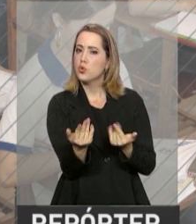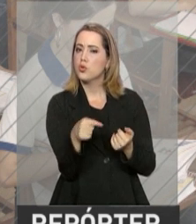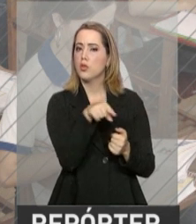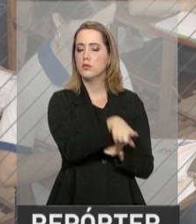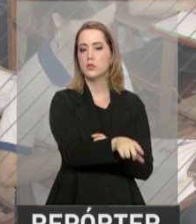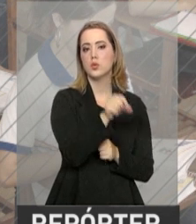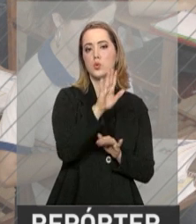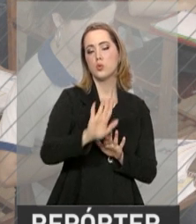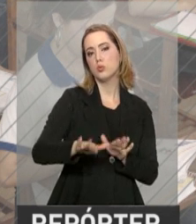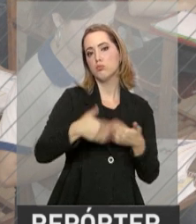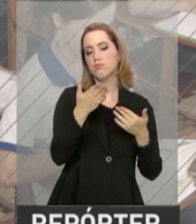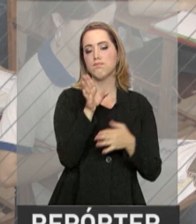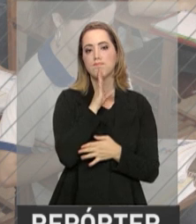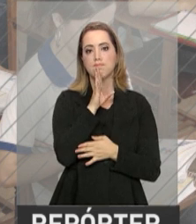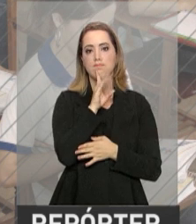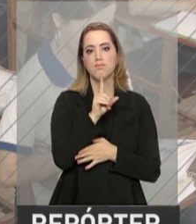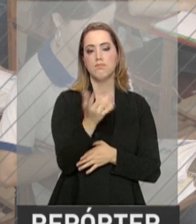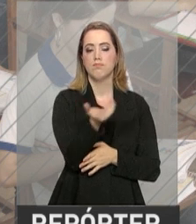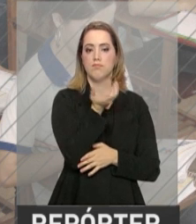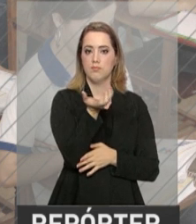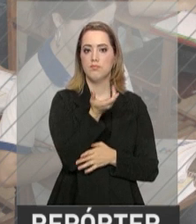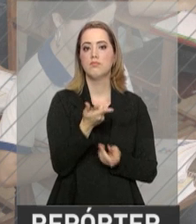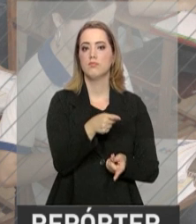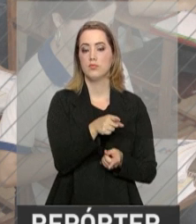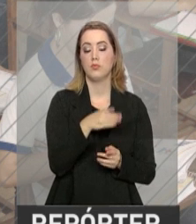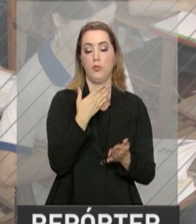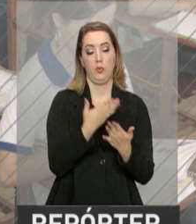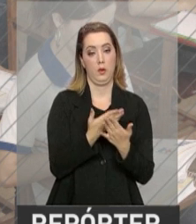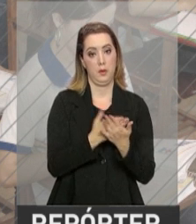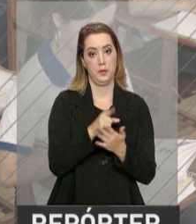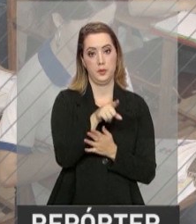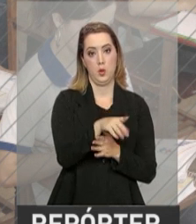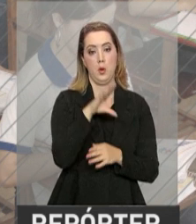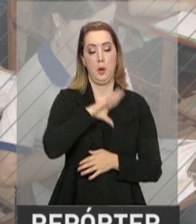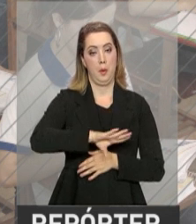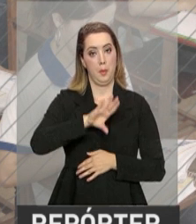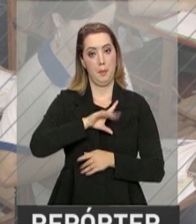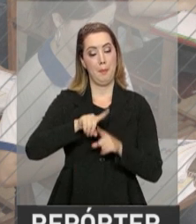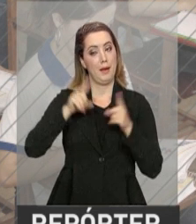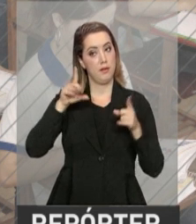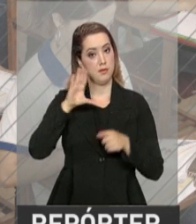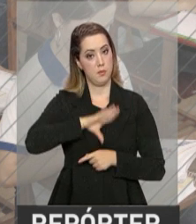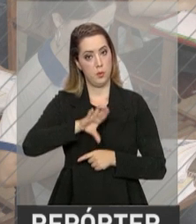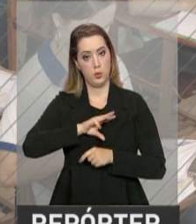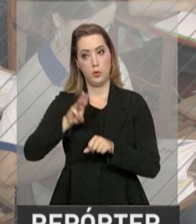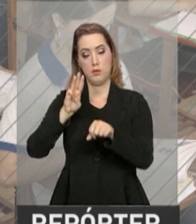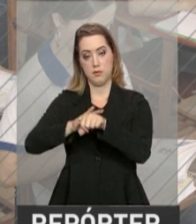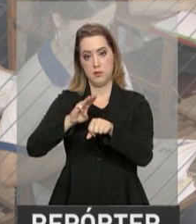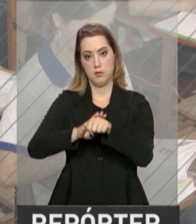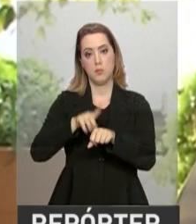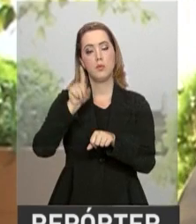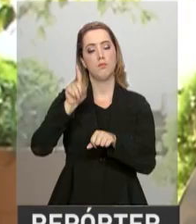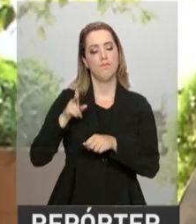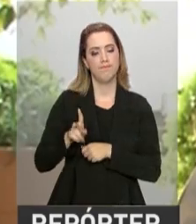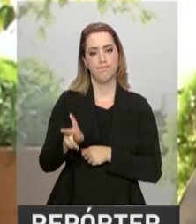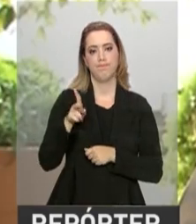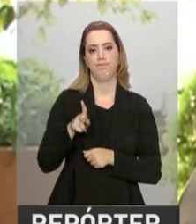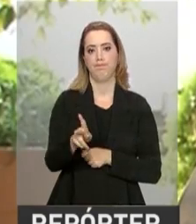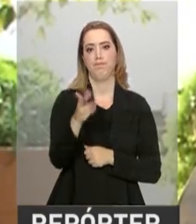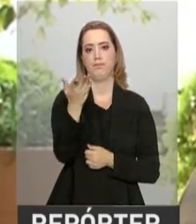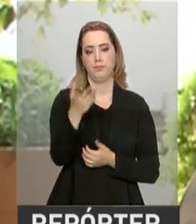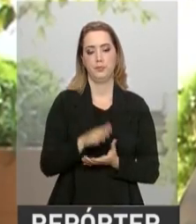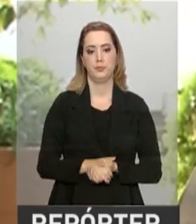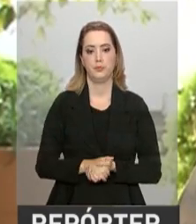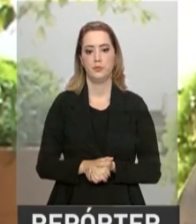do conhecimento deseja priorizar nos dois momentos Português e Matemática vão ser obrigatórios o aluno